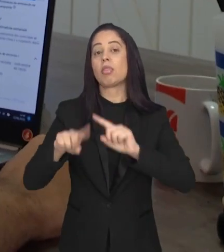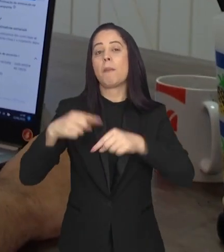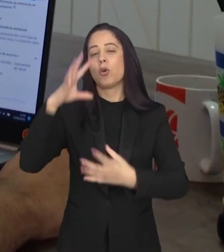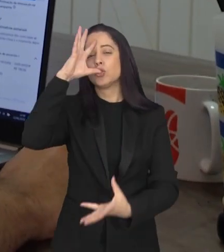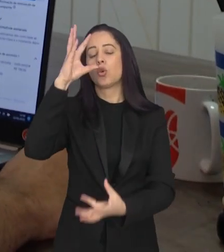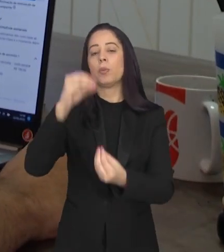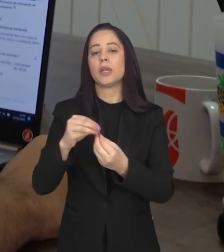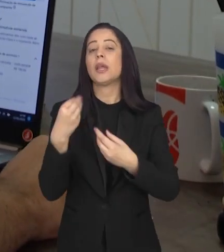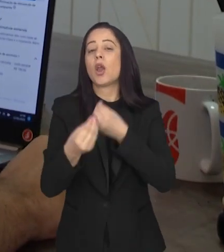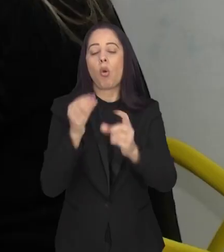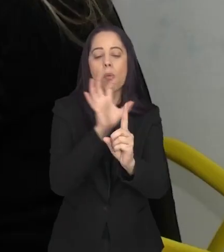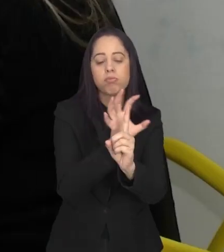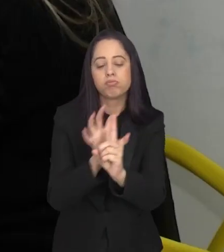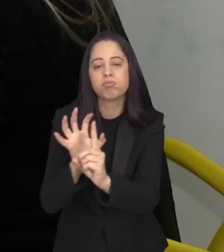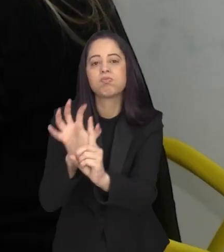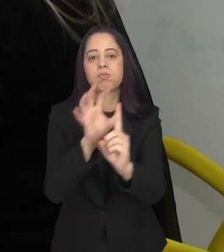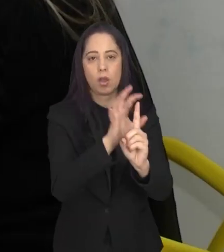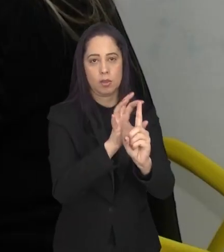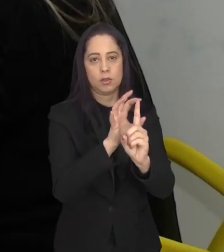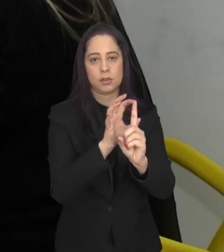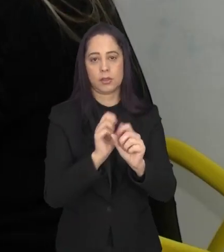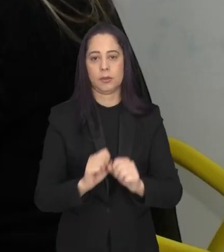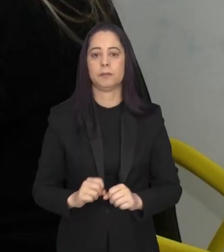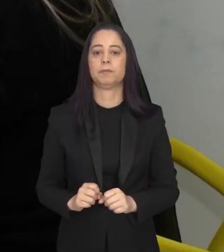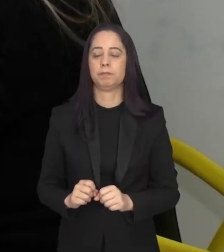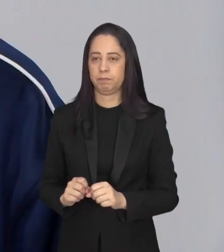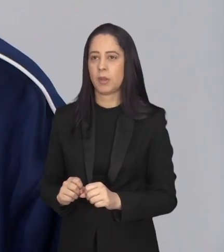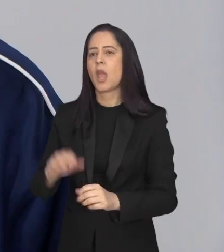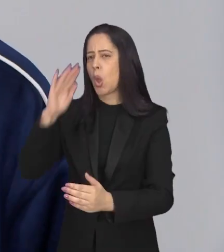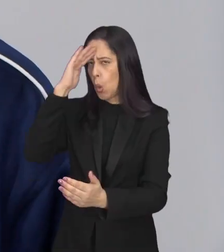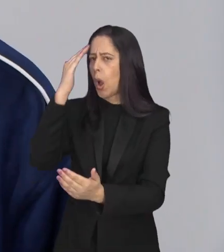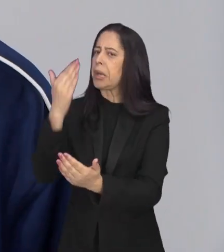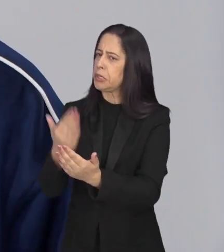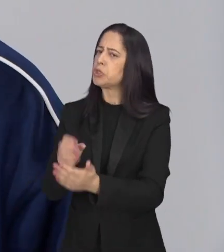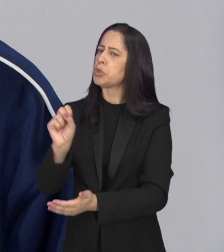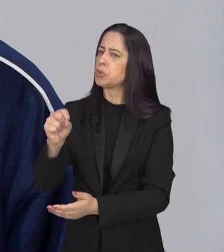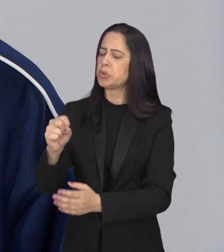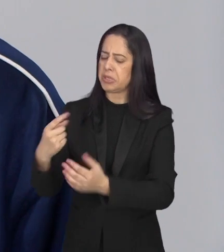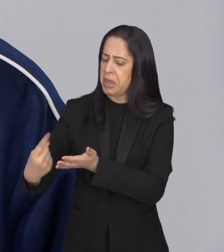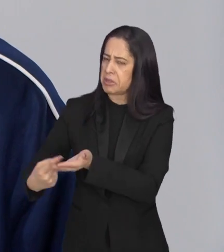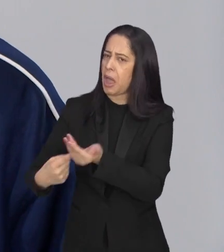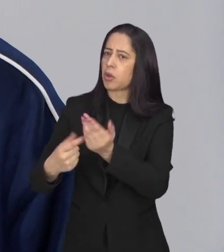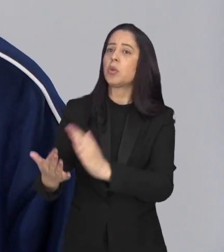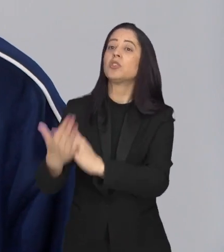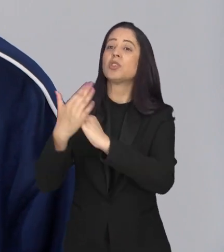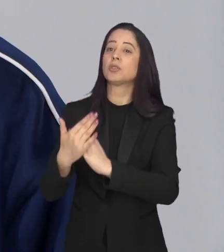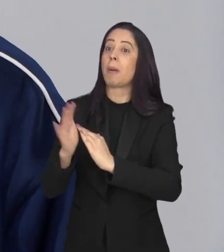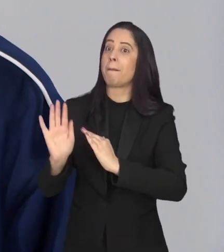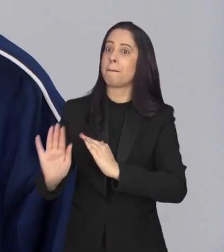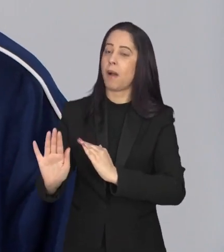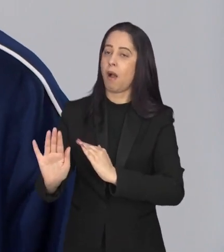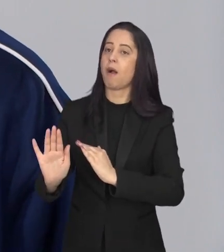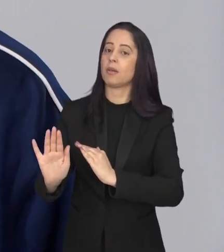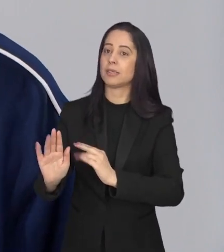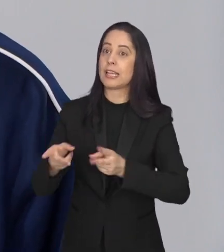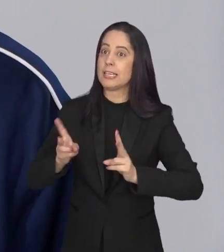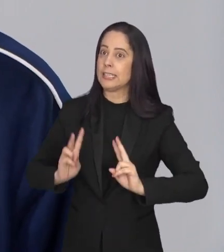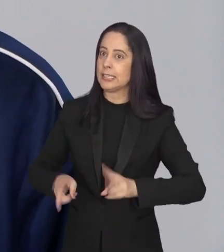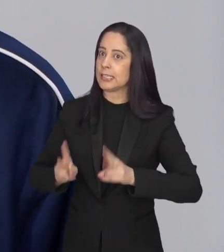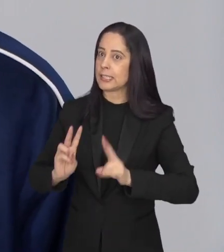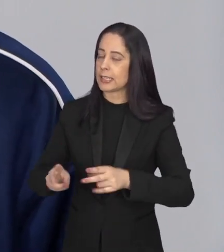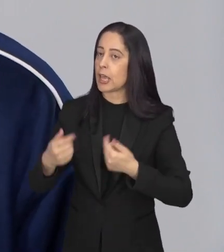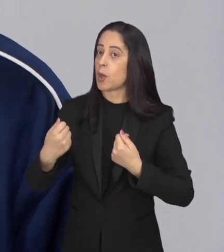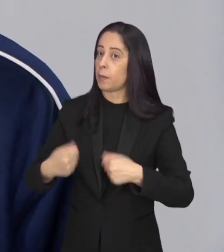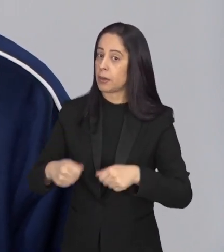impacto dessas ferramentas, principalmente nos mais jovens. Eu acredito muito que ela pode nos ajudar, mas, porém, é